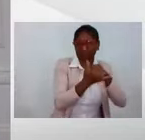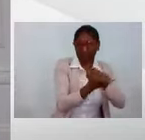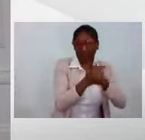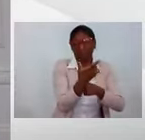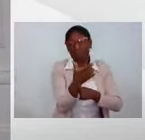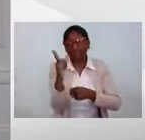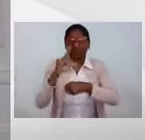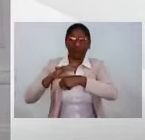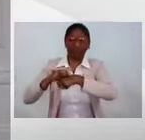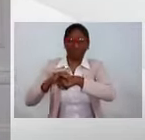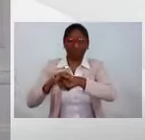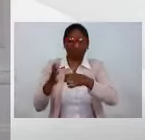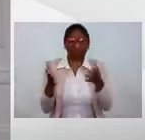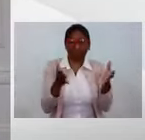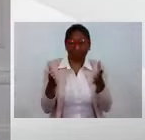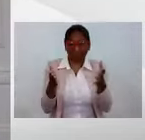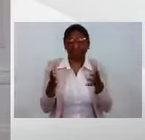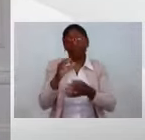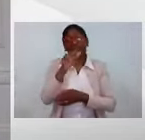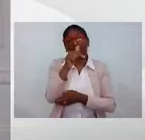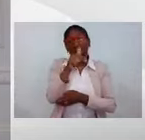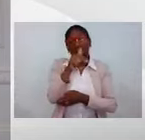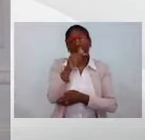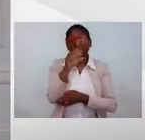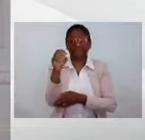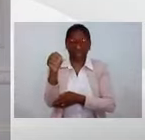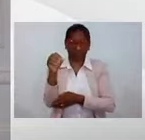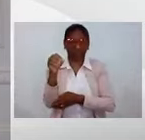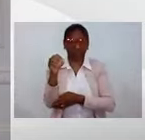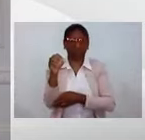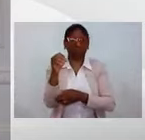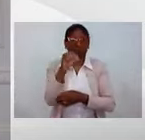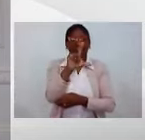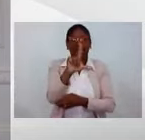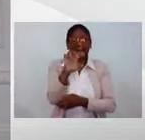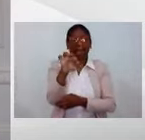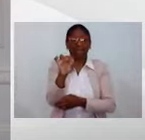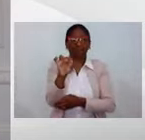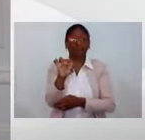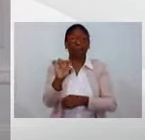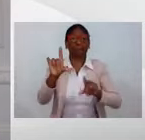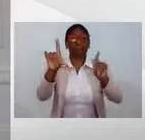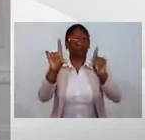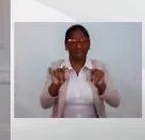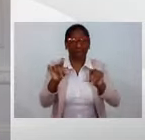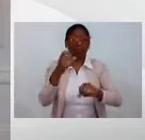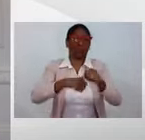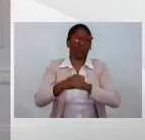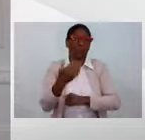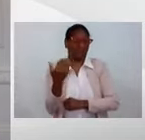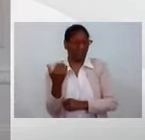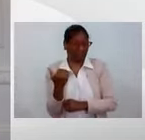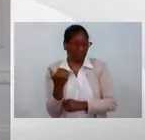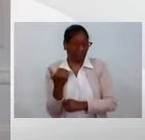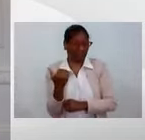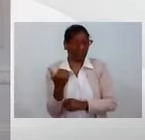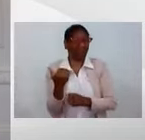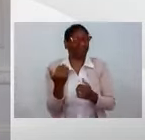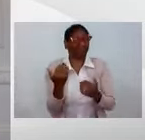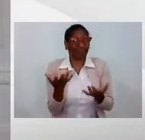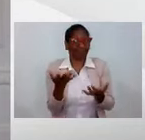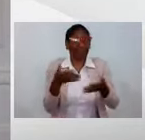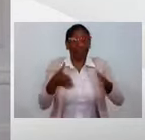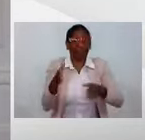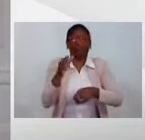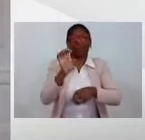1.057, pelo menos 700 leitos a menos. Então, a gente está trabalhando para manter esses leitos abertos aqui no estado